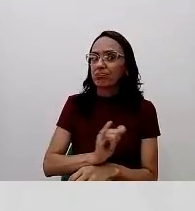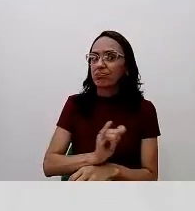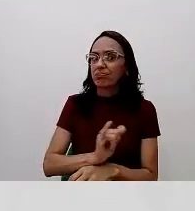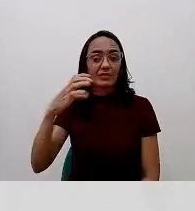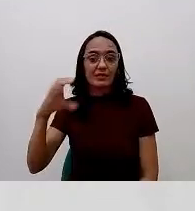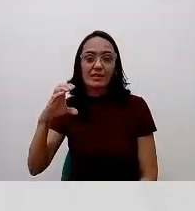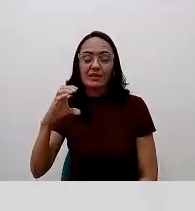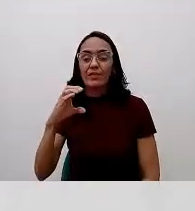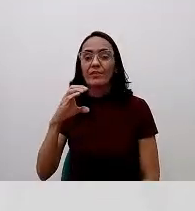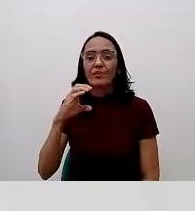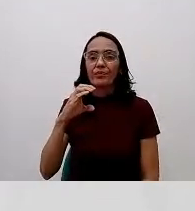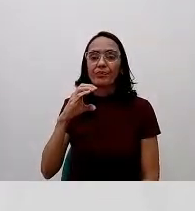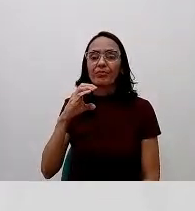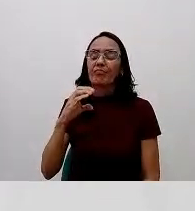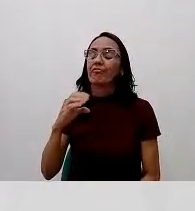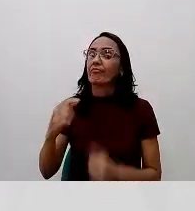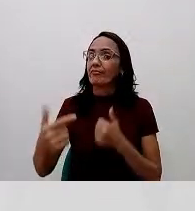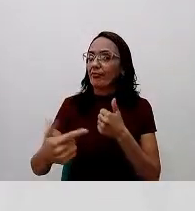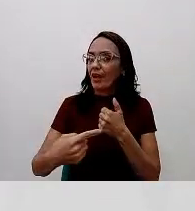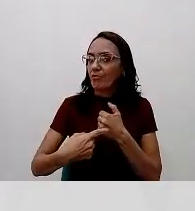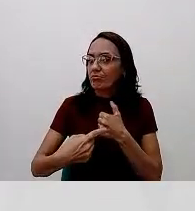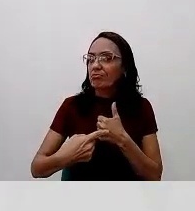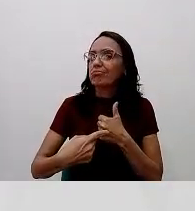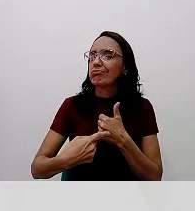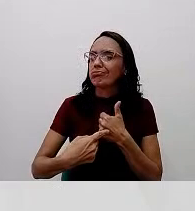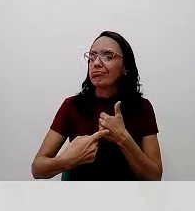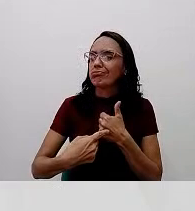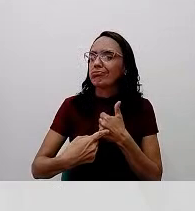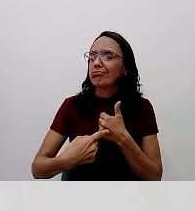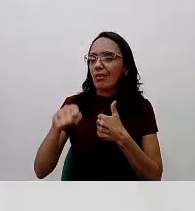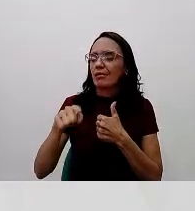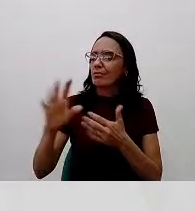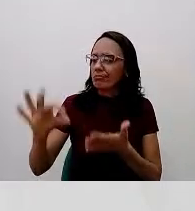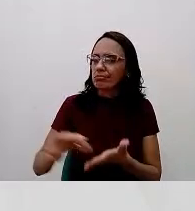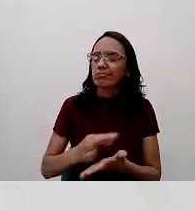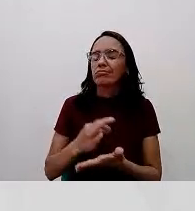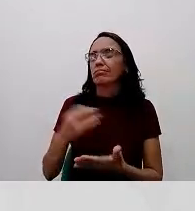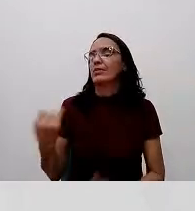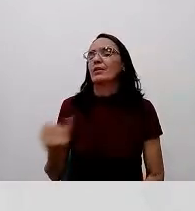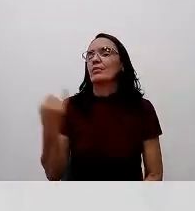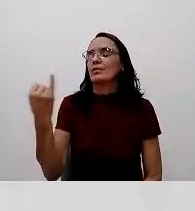seu like nos vídeos do evento. Porque isso é muito importante para a gente, né?